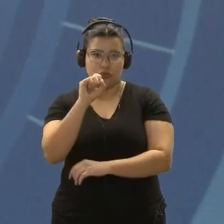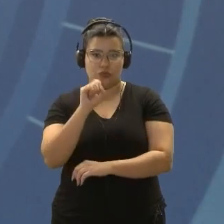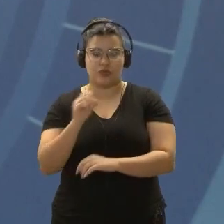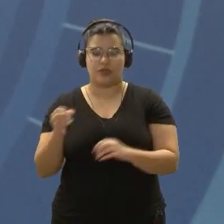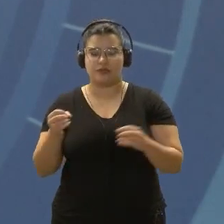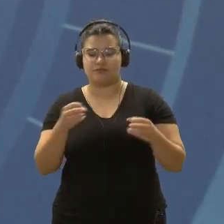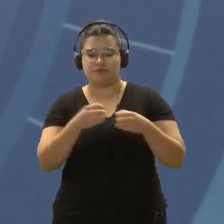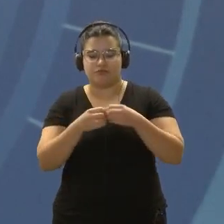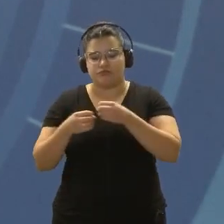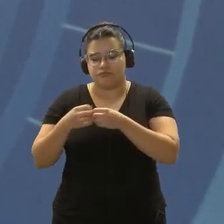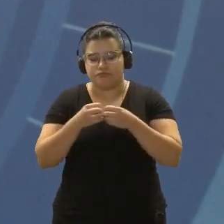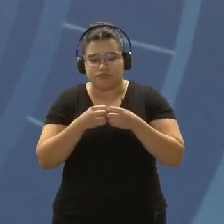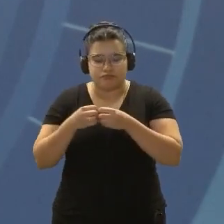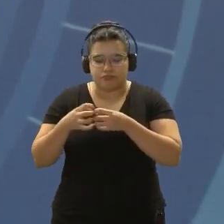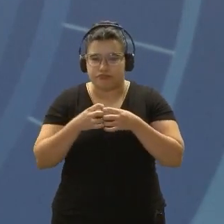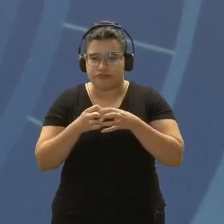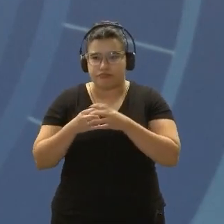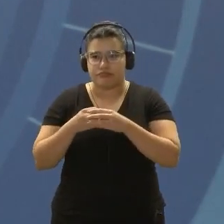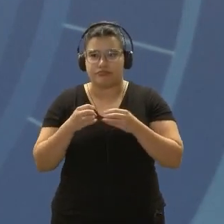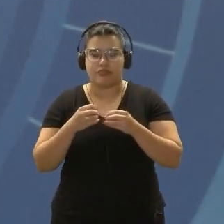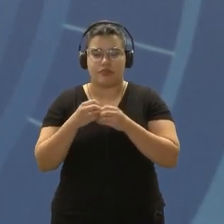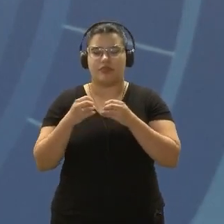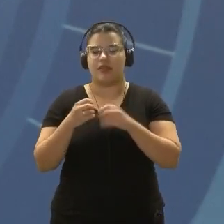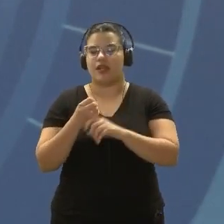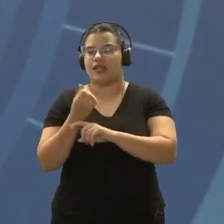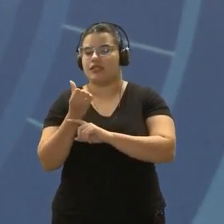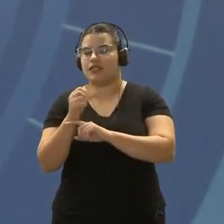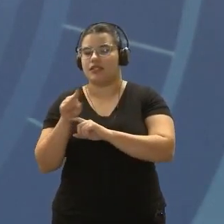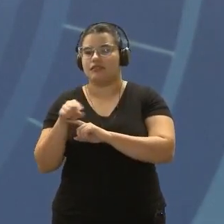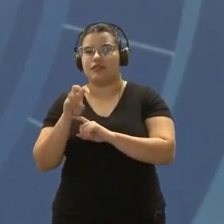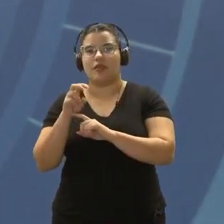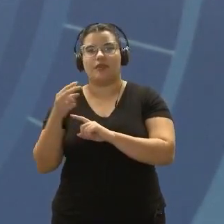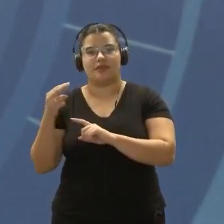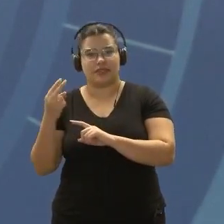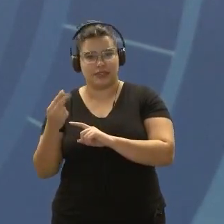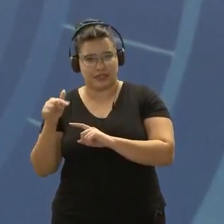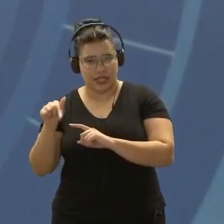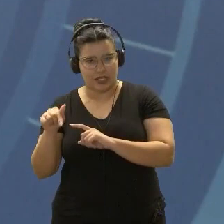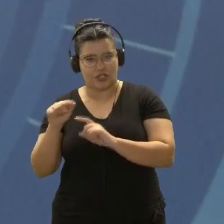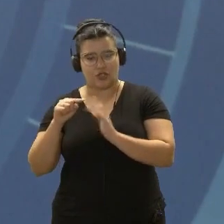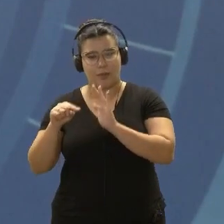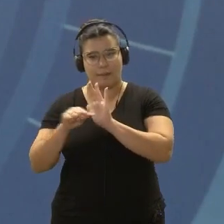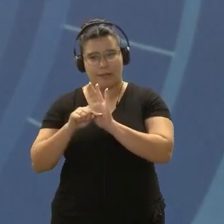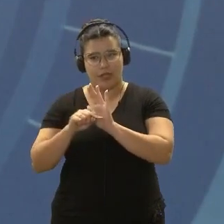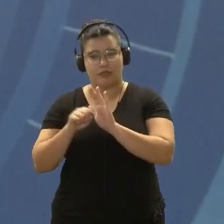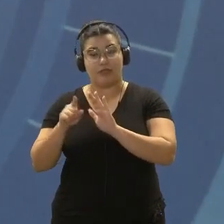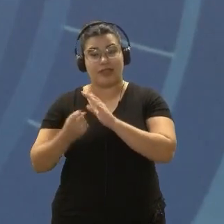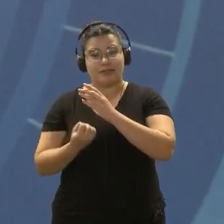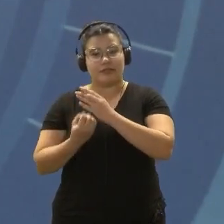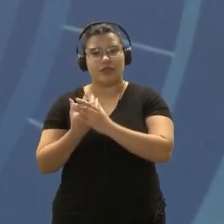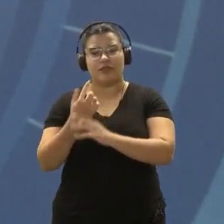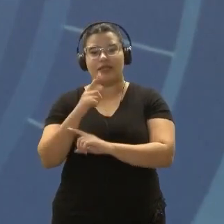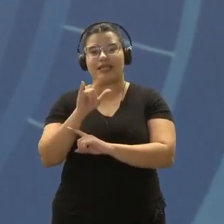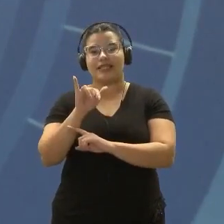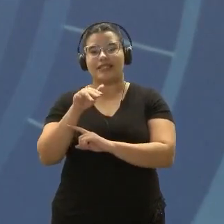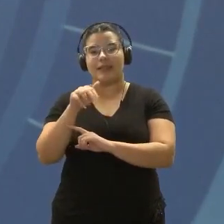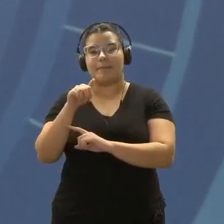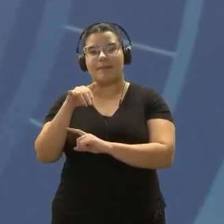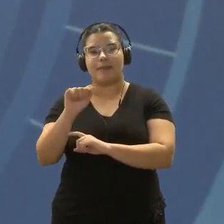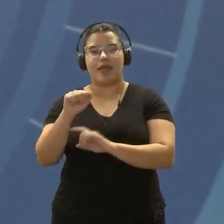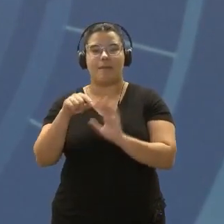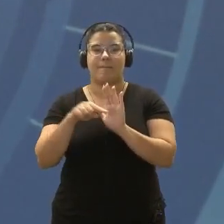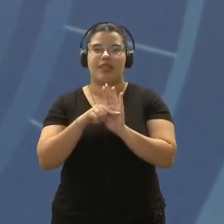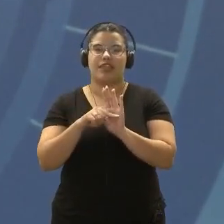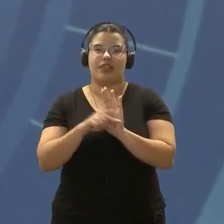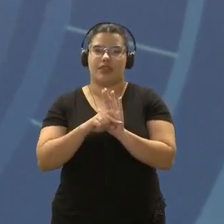hemoglobina glicada, vezes 46,7 menos 28,7. Daí que vem a glicemia média,